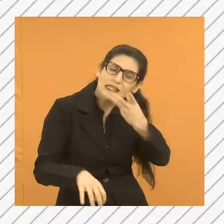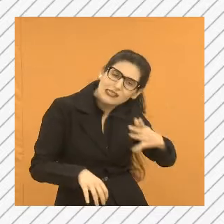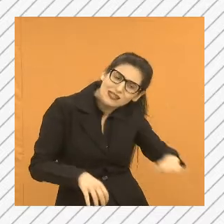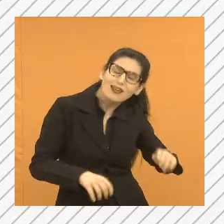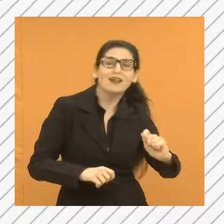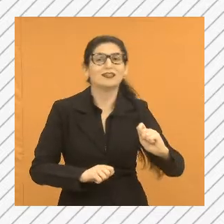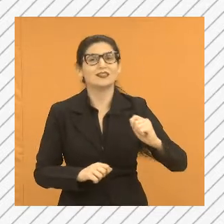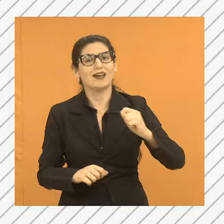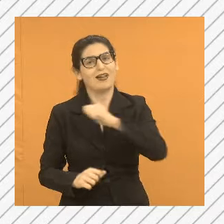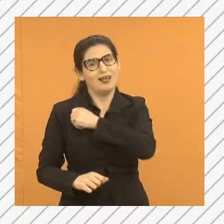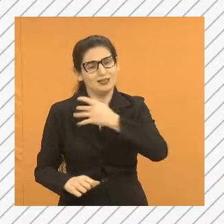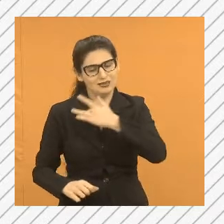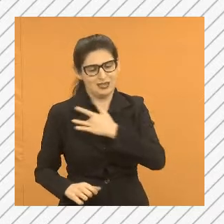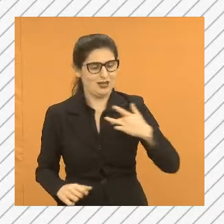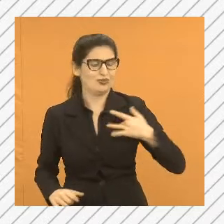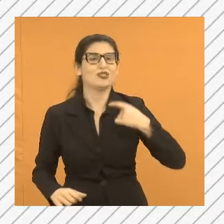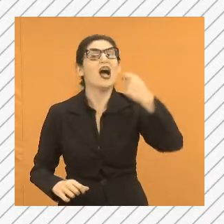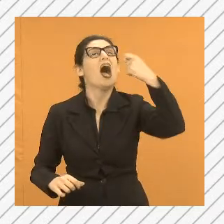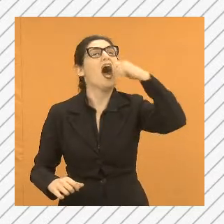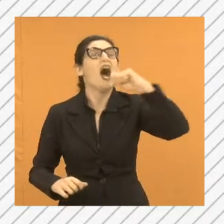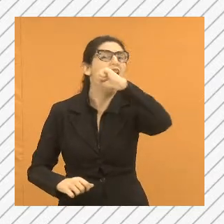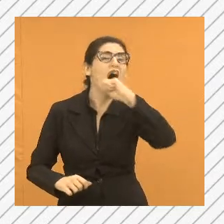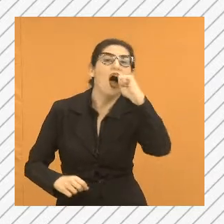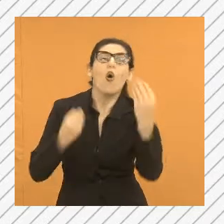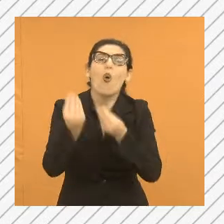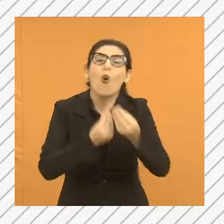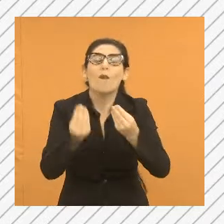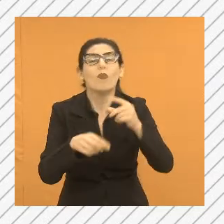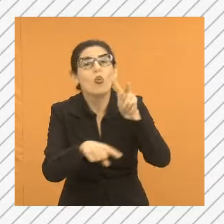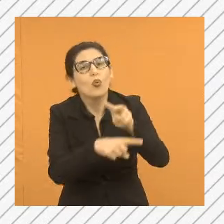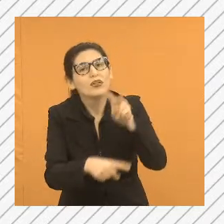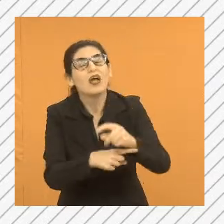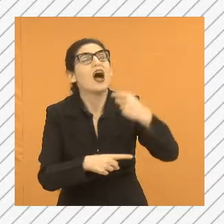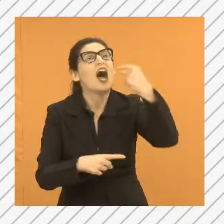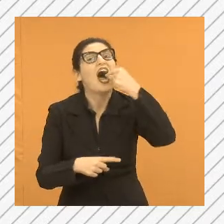que tiveram um grande impacto positivo na prevenção.